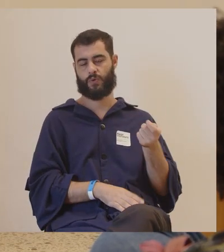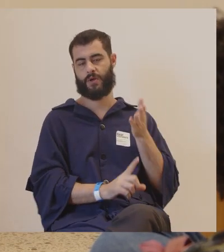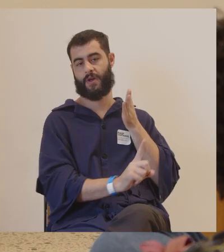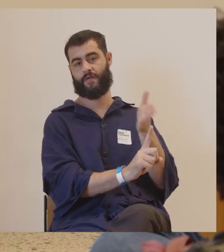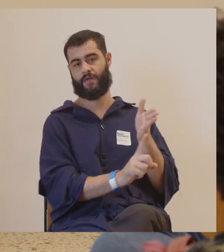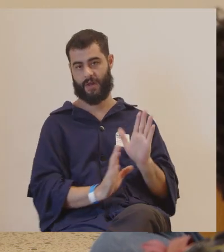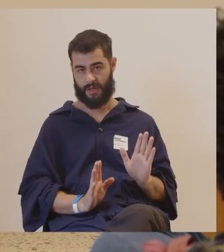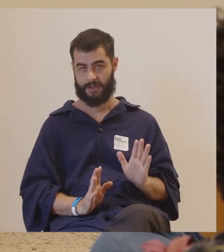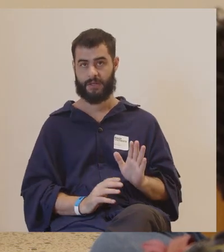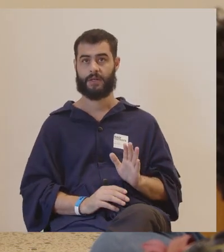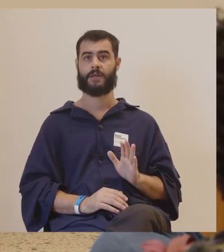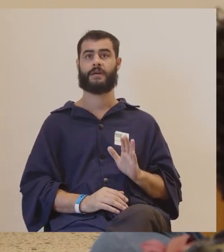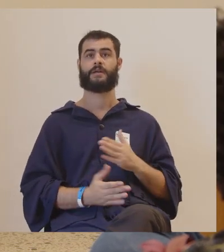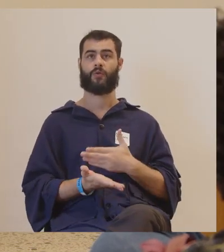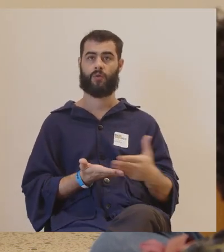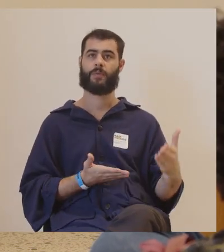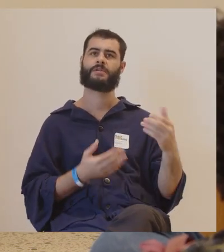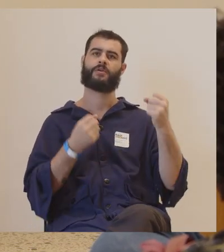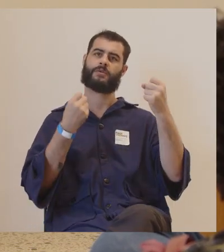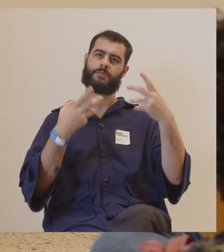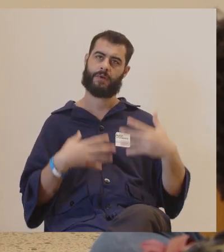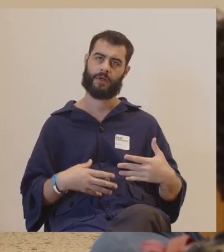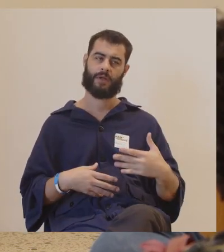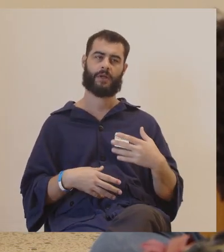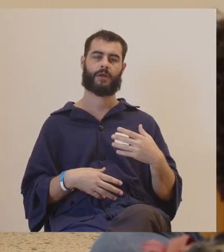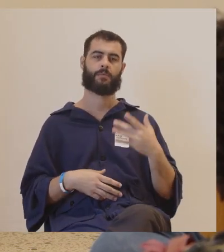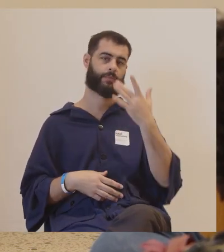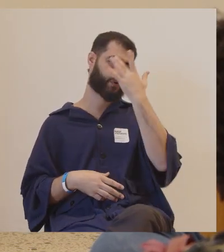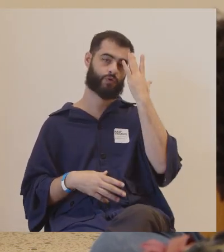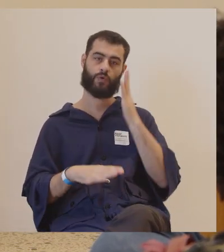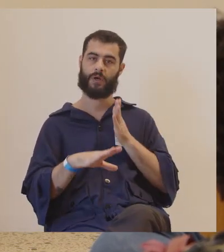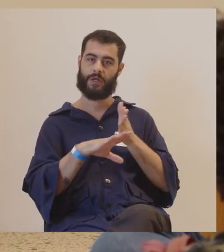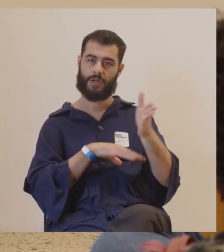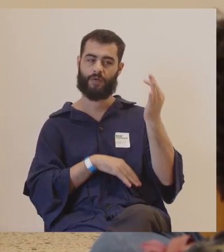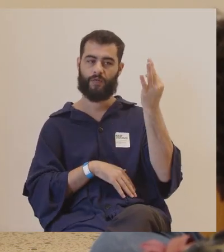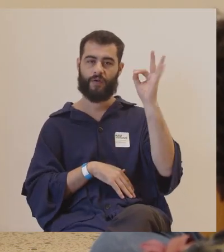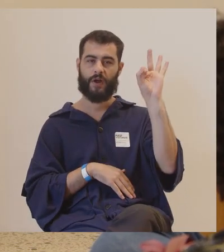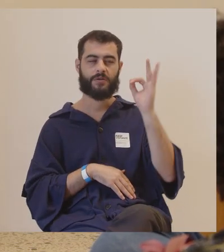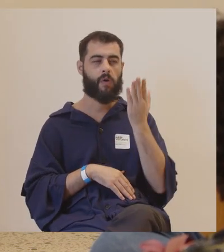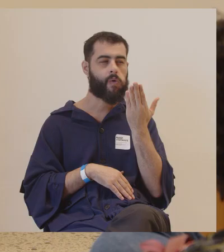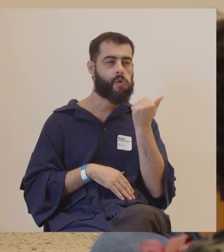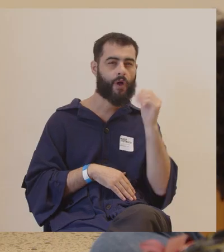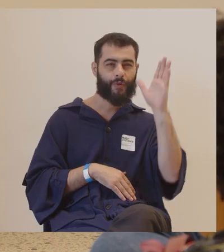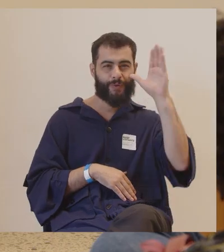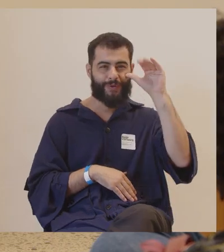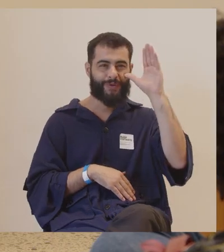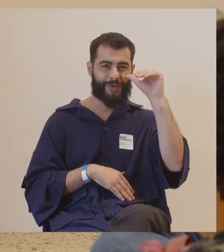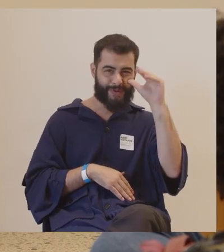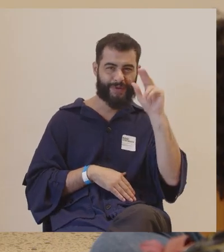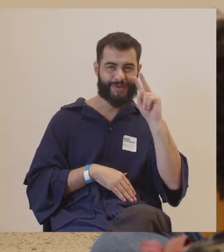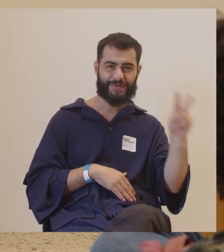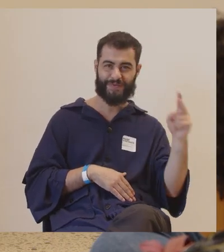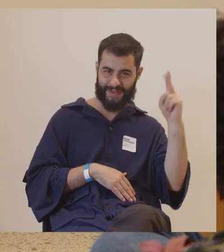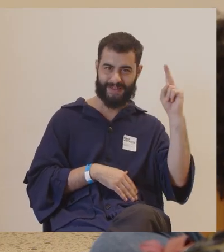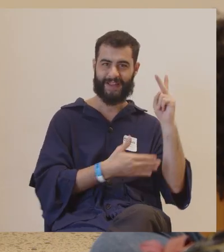dos americanos que chegavam na França e iam lá tentar espionar o Monet pintando. Então, tem uma disseminação da